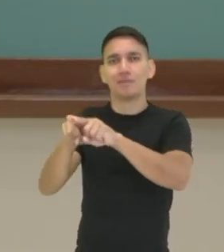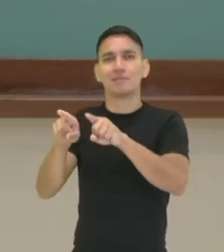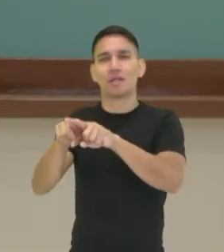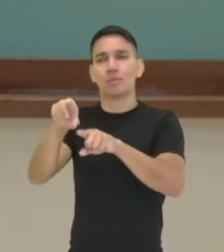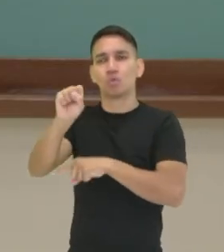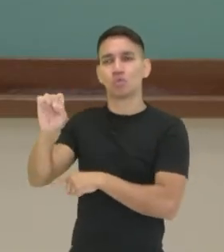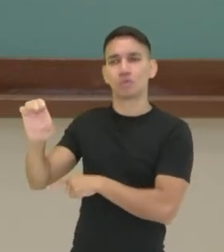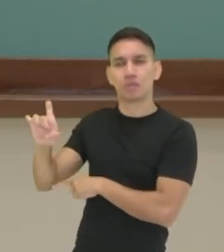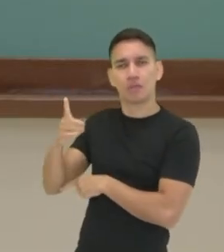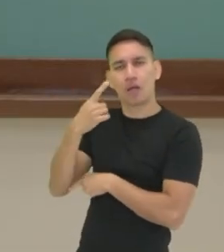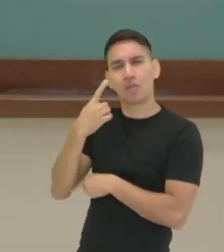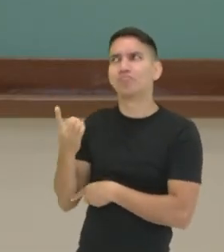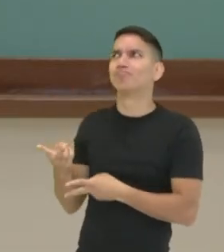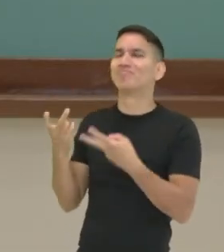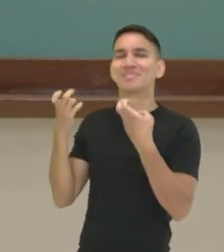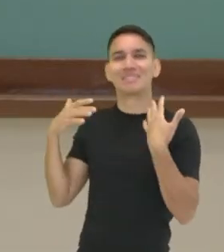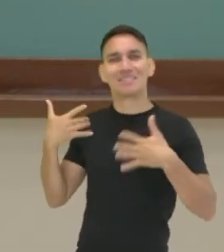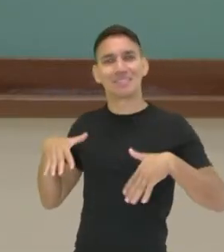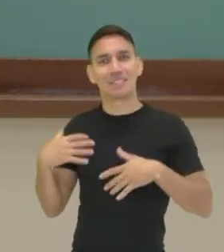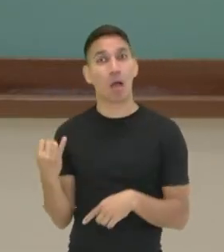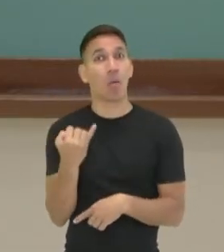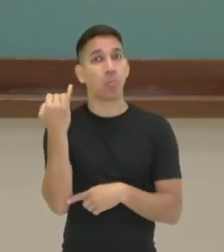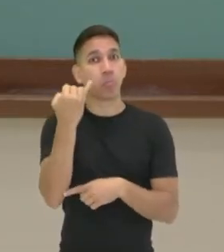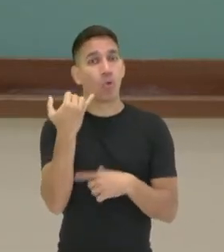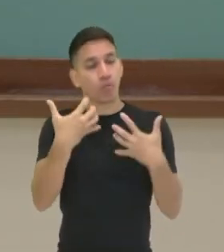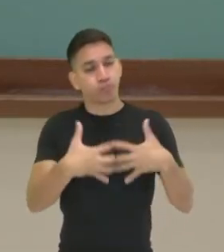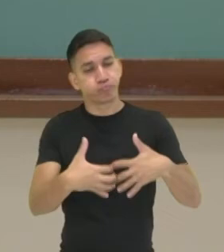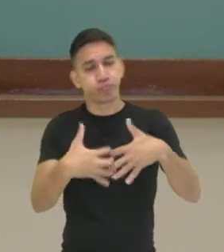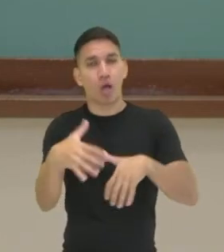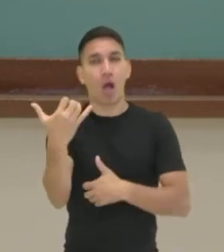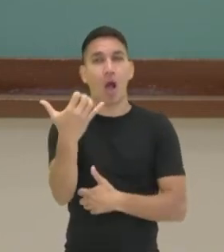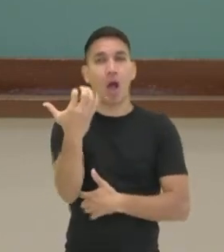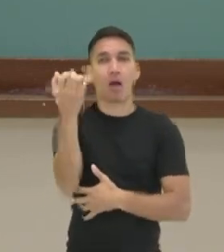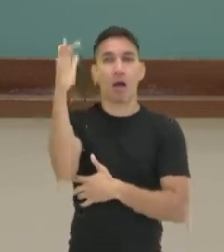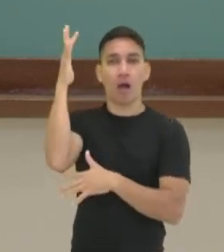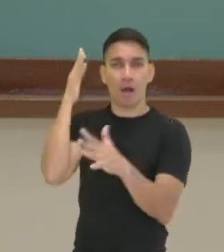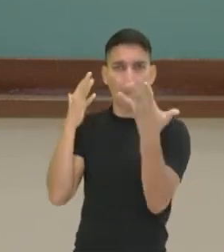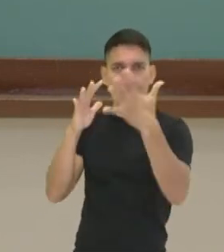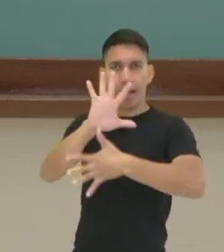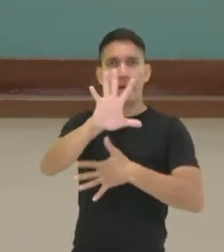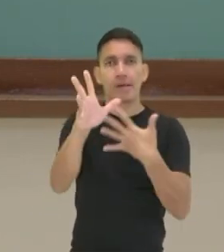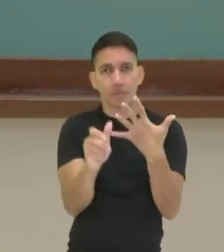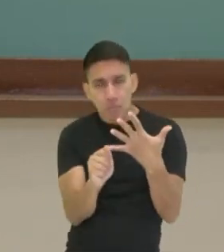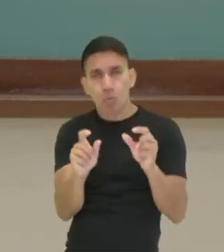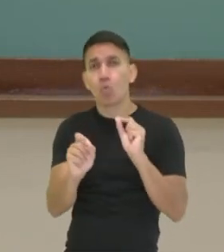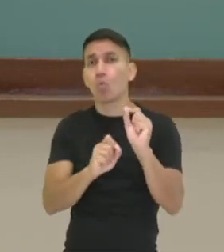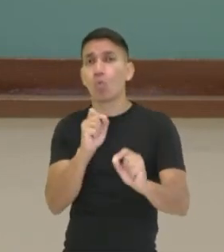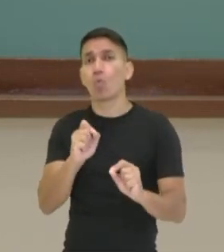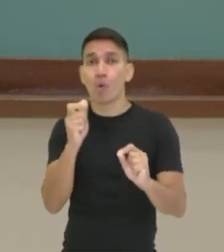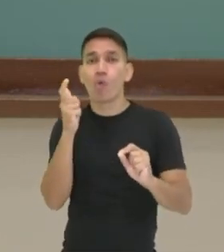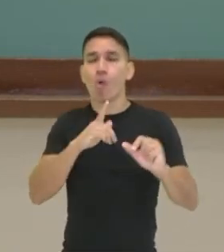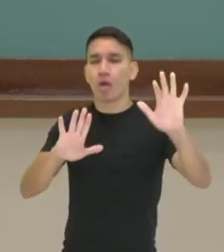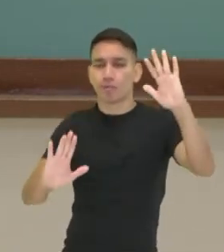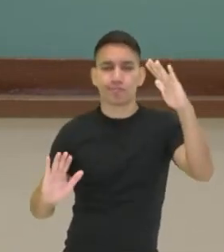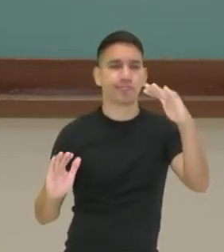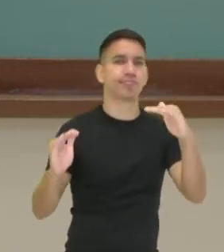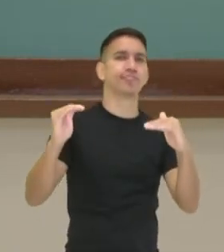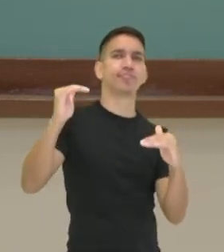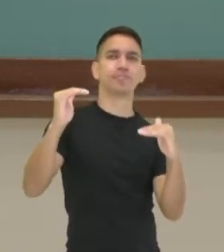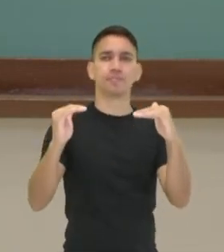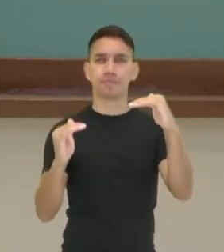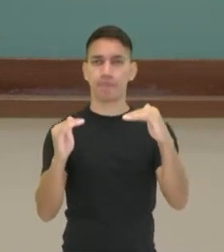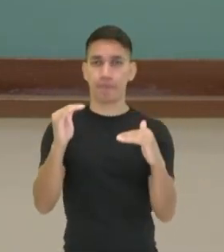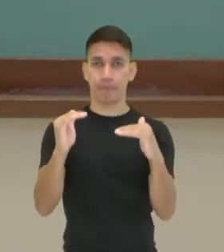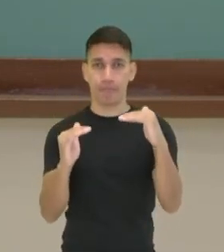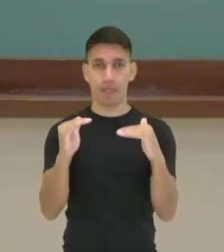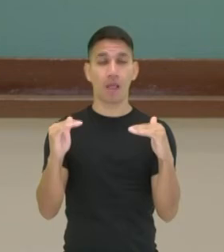como é importante a manutenção da Amazônia para o equilíbrio ecológico e tudo mais aqui no